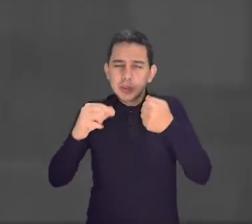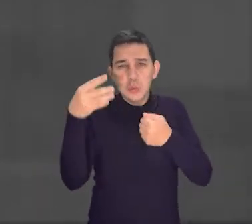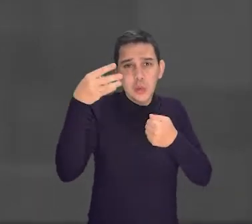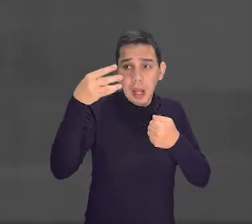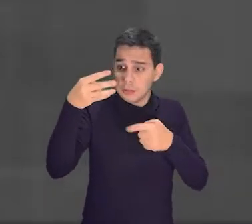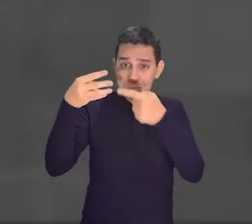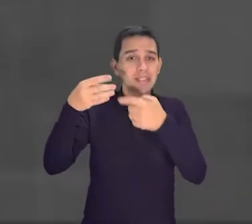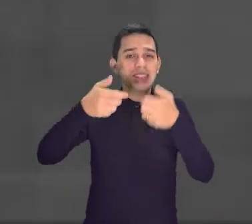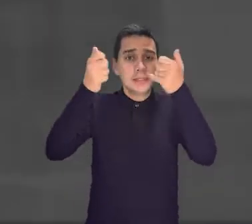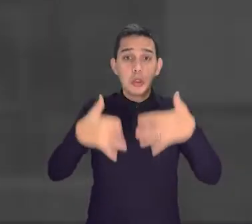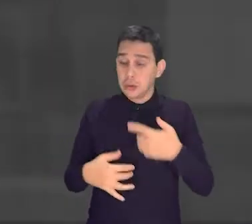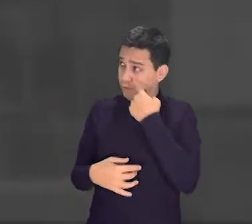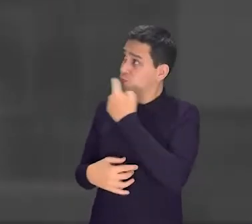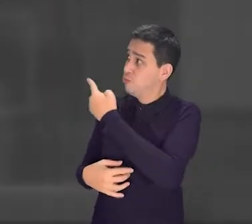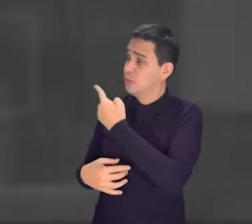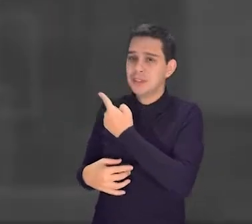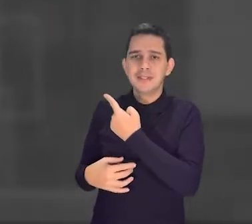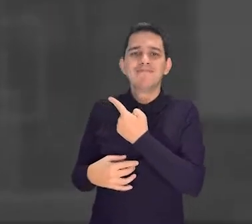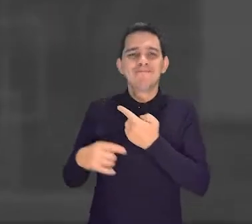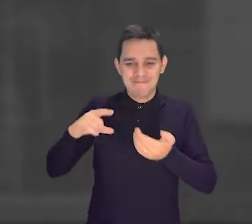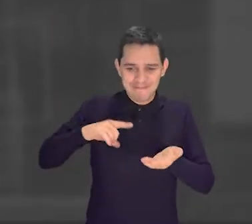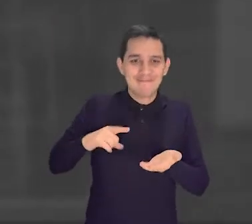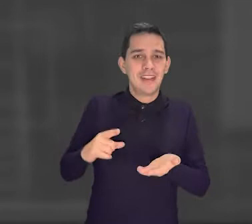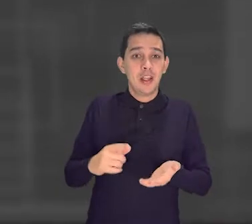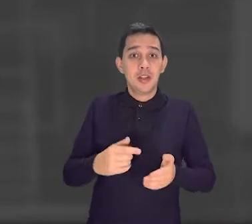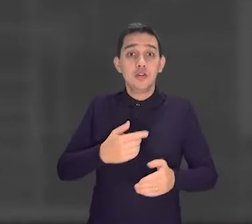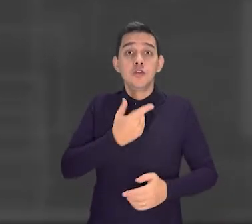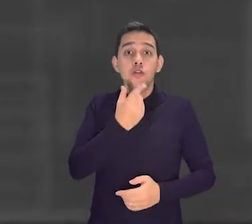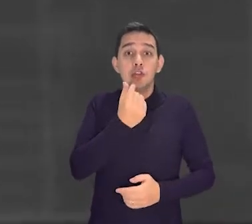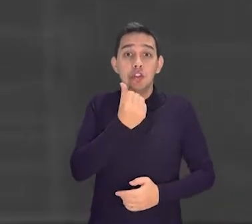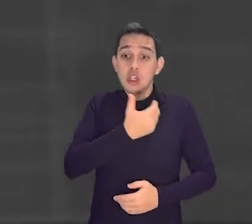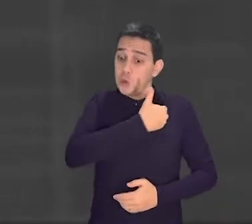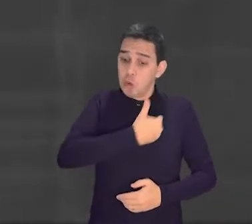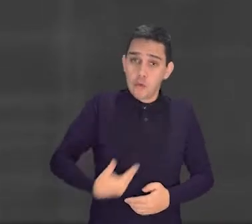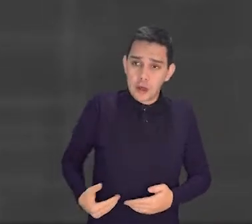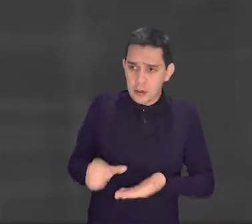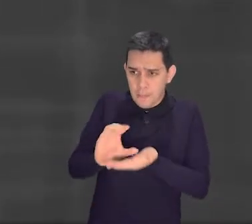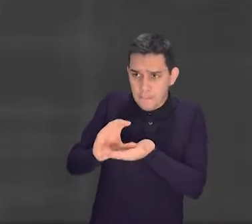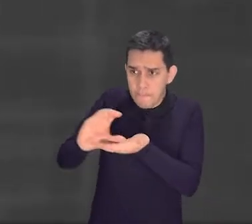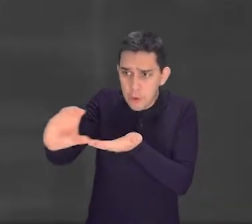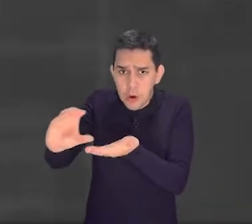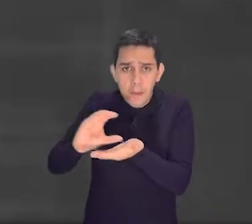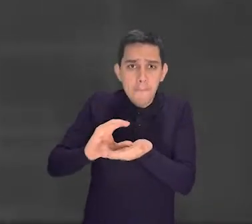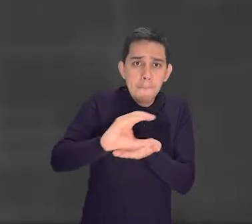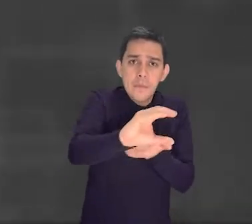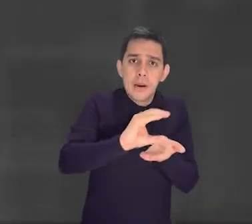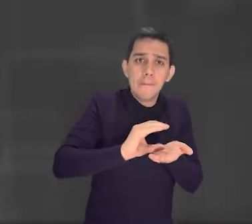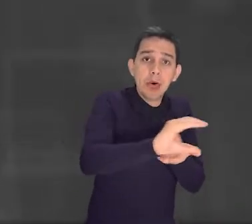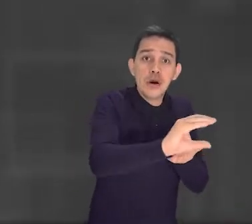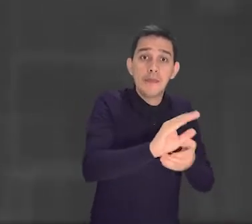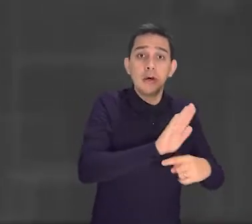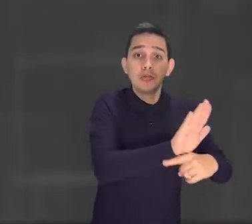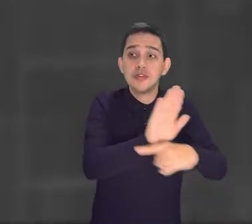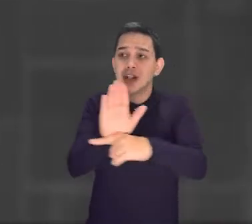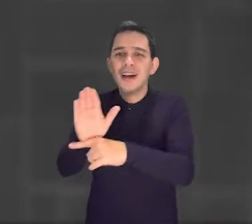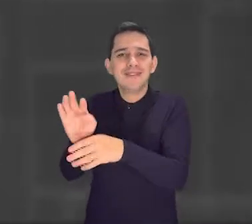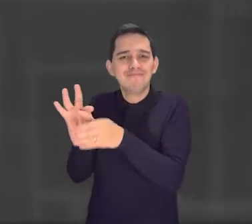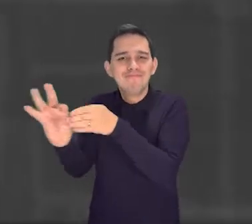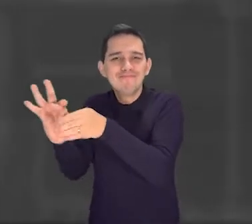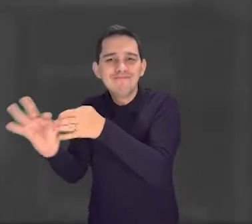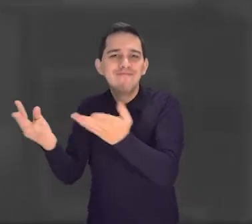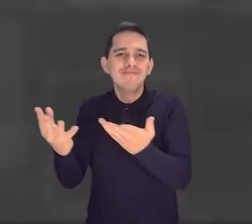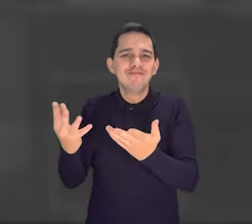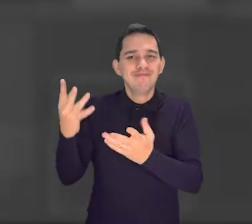destinação privilegiada de recursos públicos para atendimento das políticas públicas da área da infância e